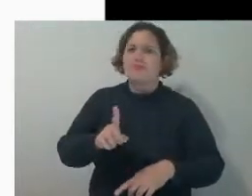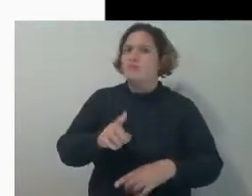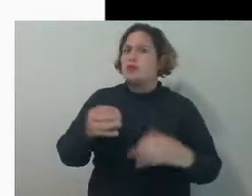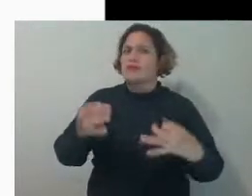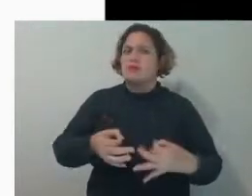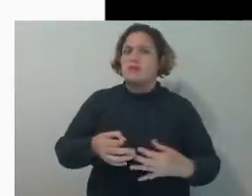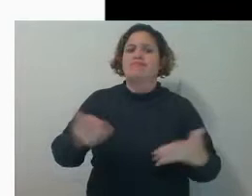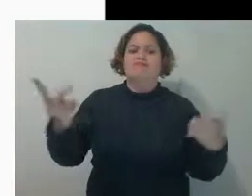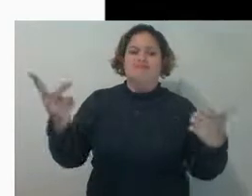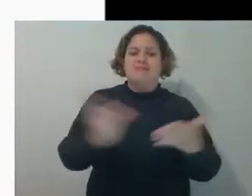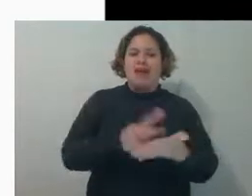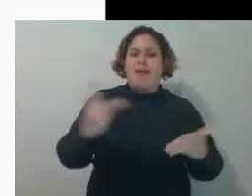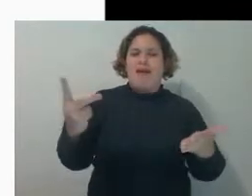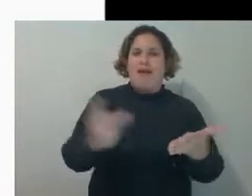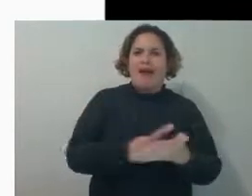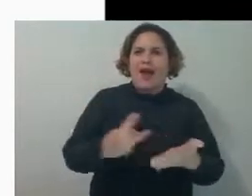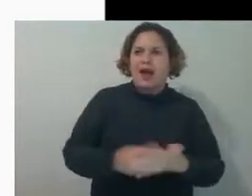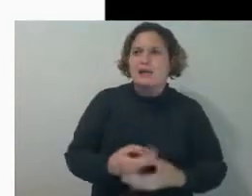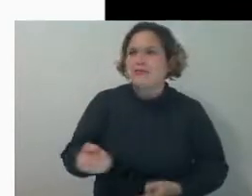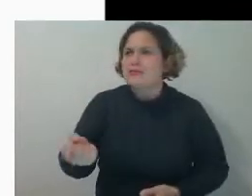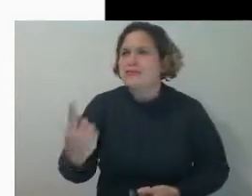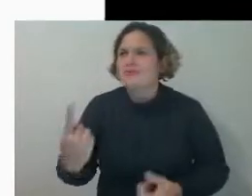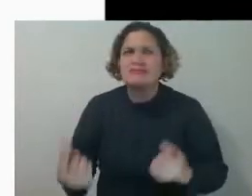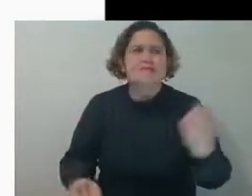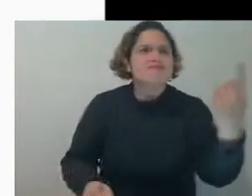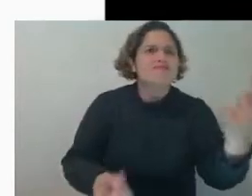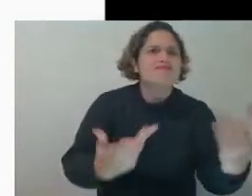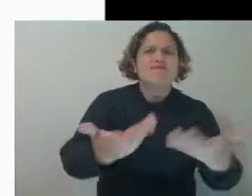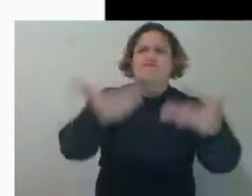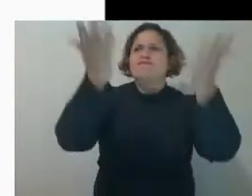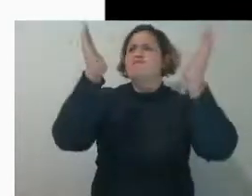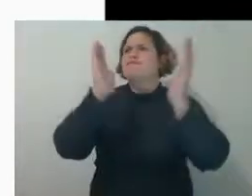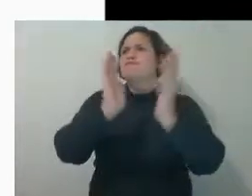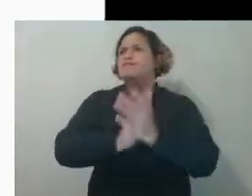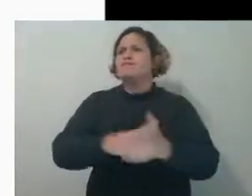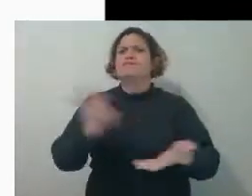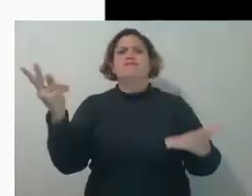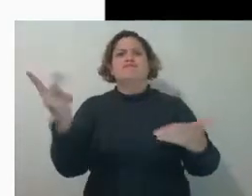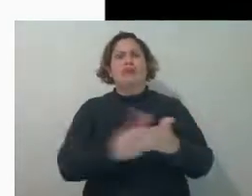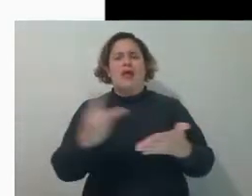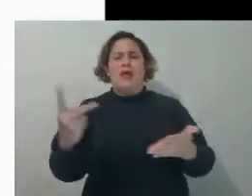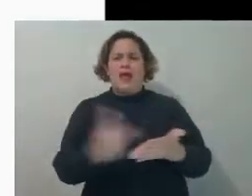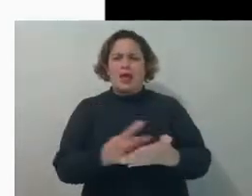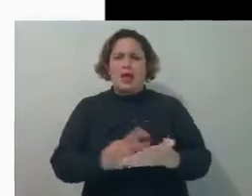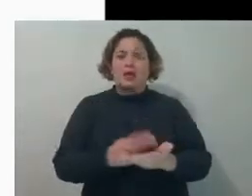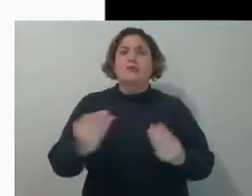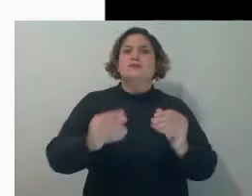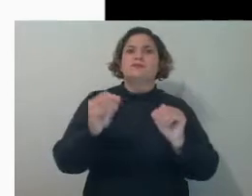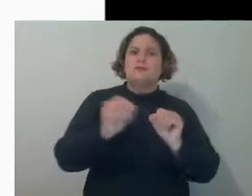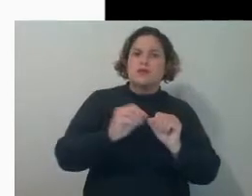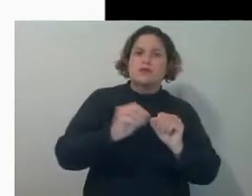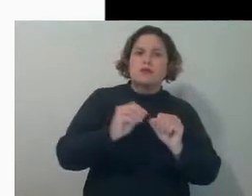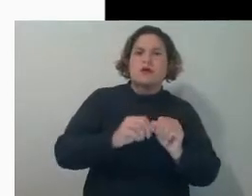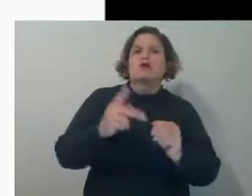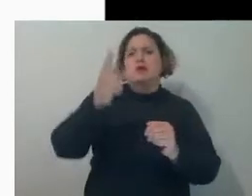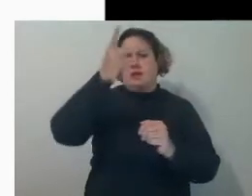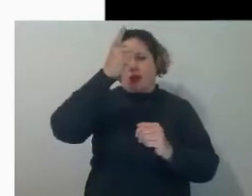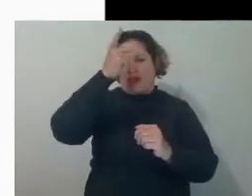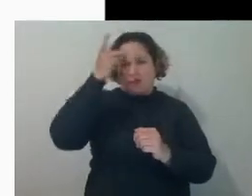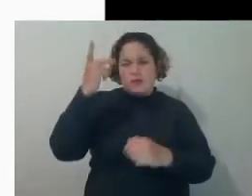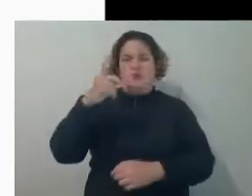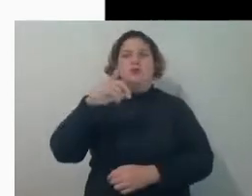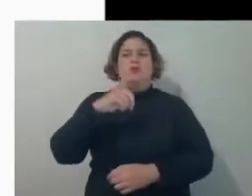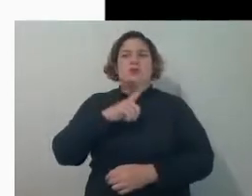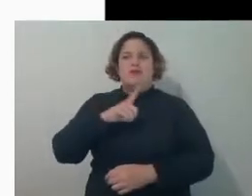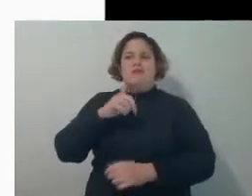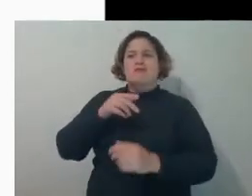é gerado um auto de infração. Então, a partir disso, a pessoa tem possibilidade de defesa, mas caso